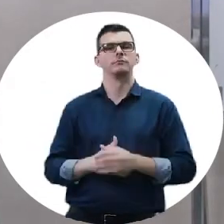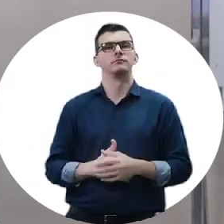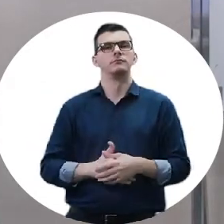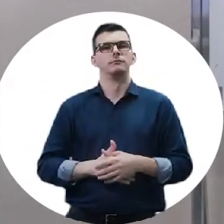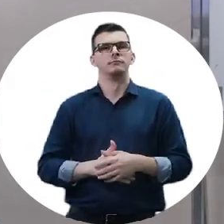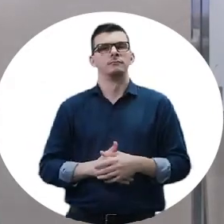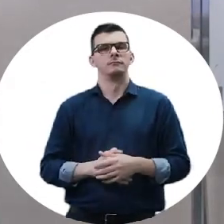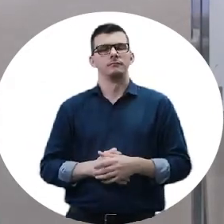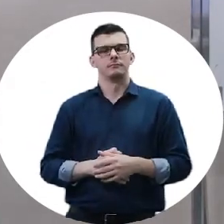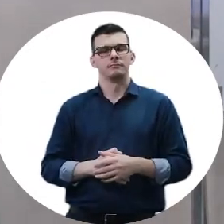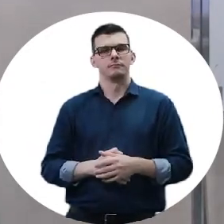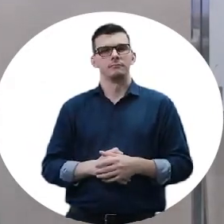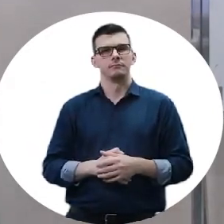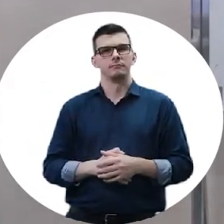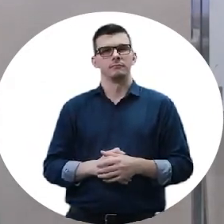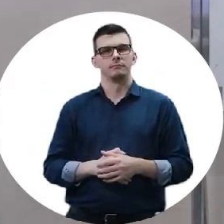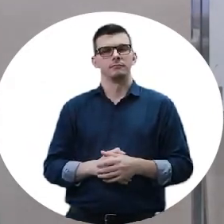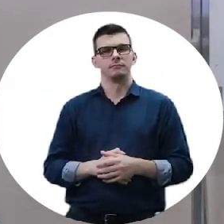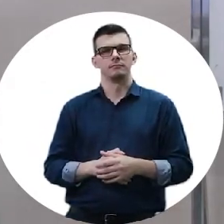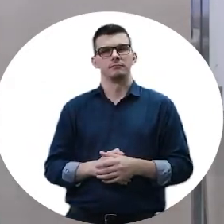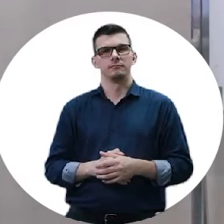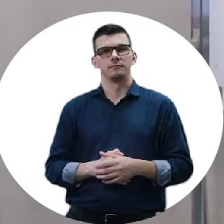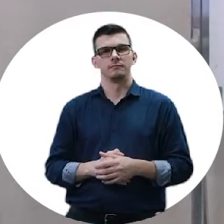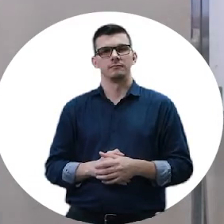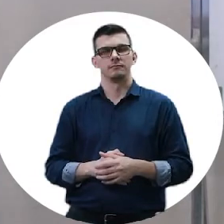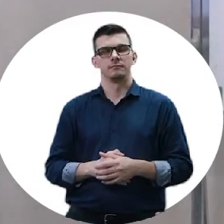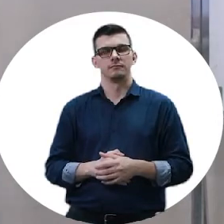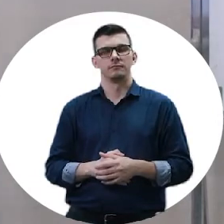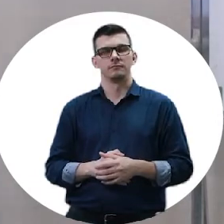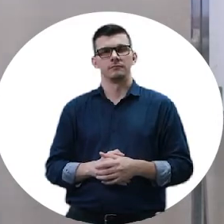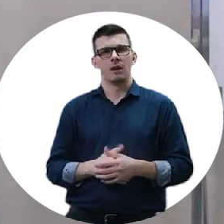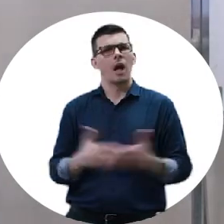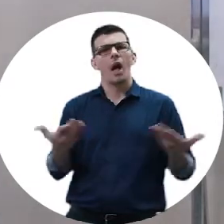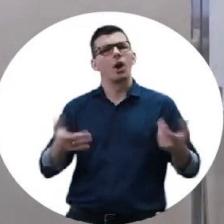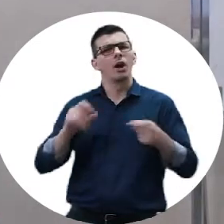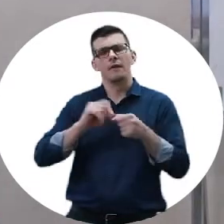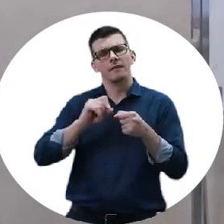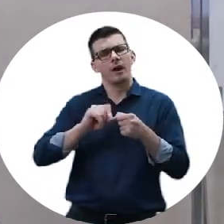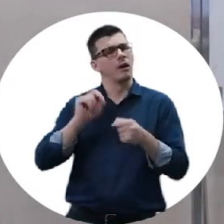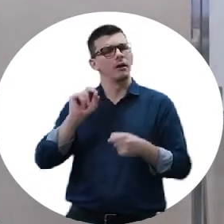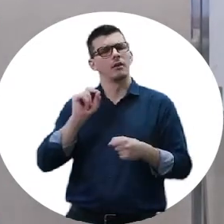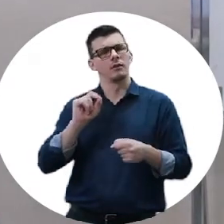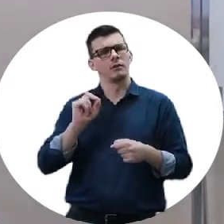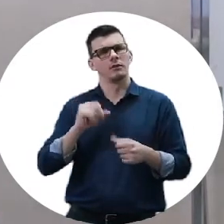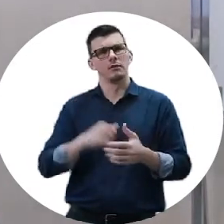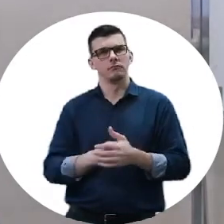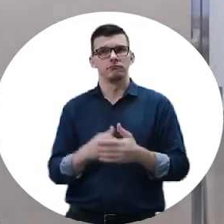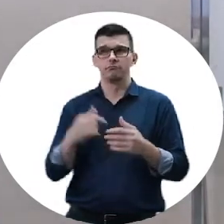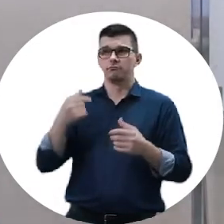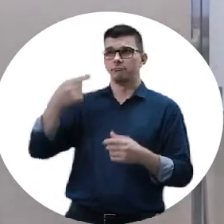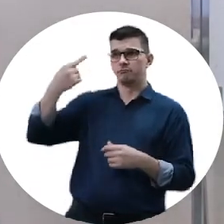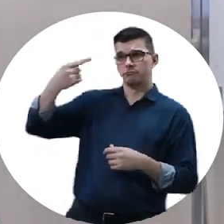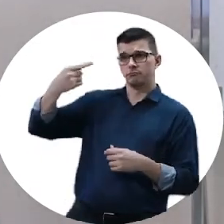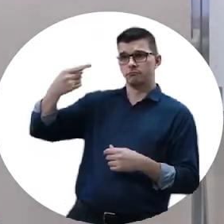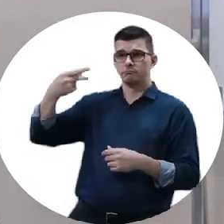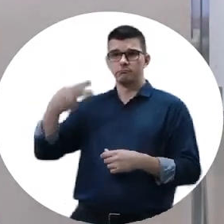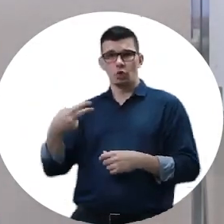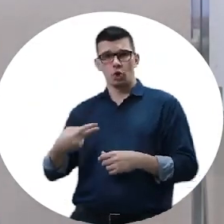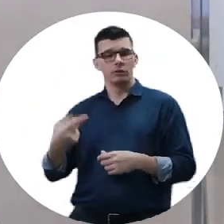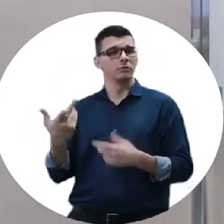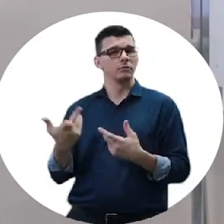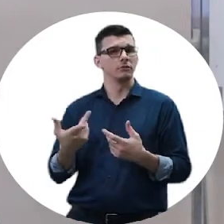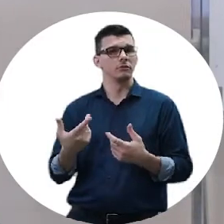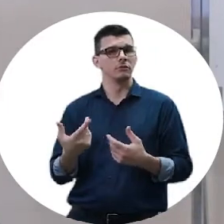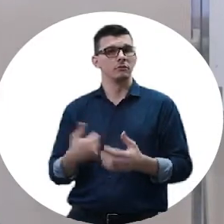B vezes A. Essa aqui é a equação 2. Agora, o que eu faço com essas equações? Equação 1 e equação 2. Primeira